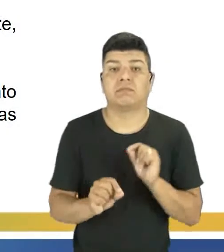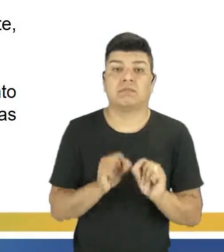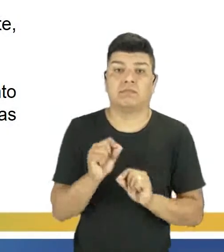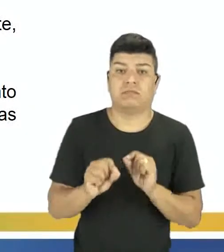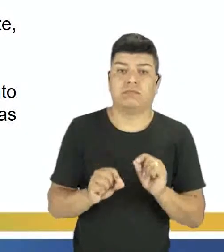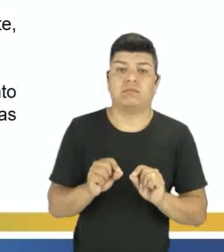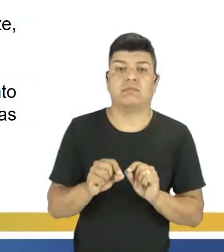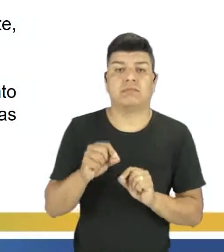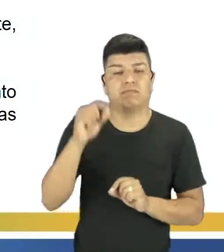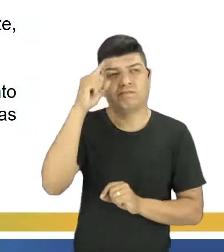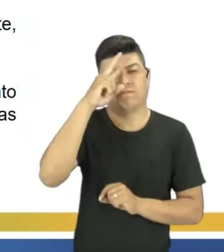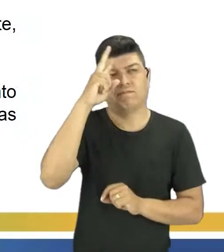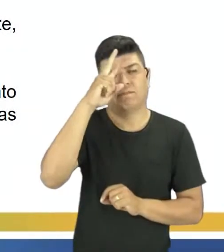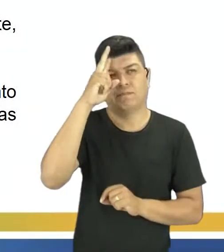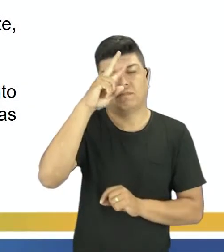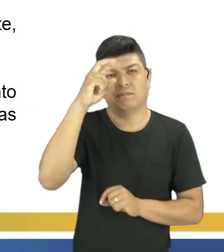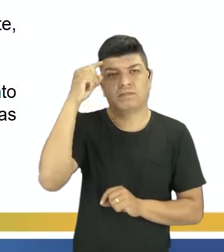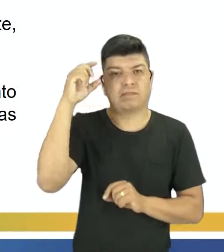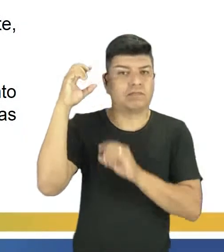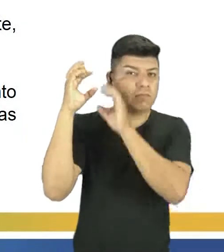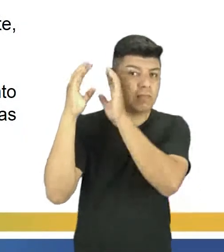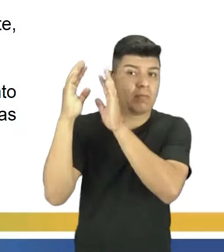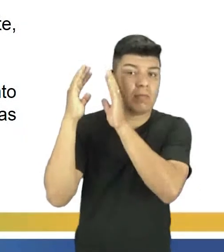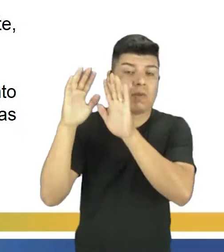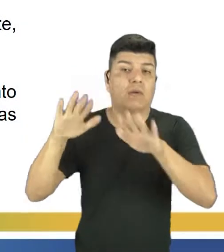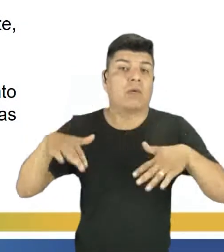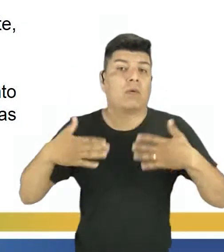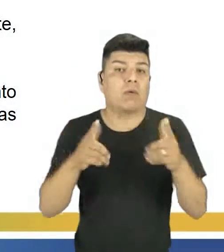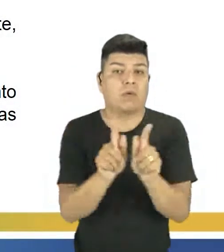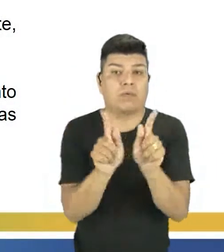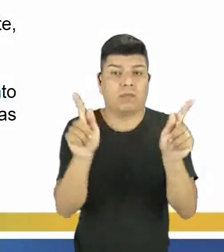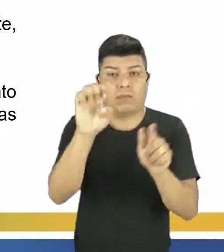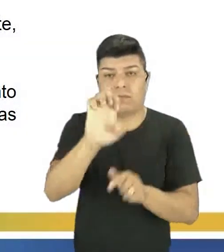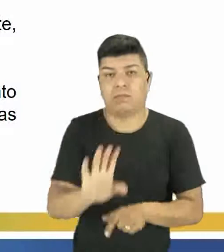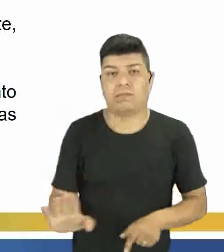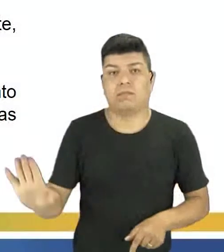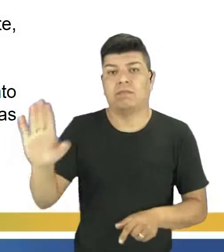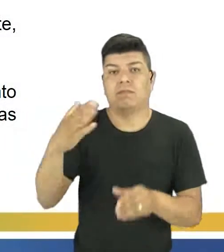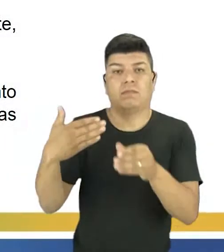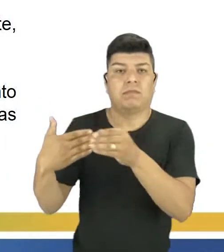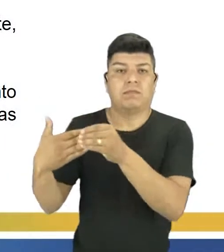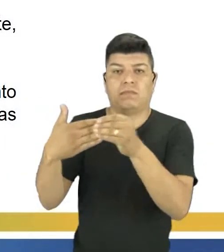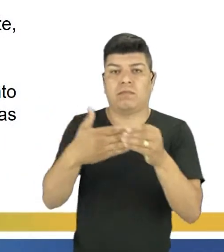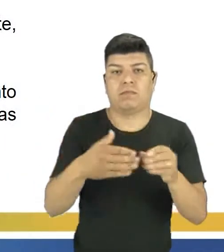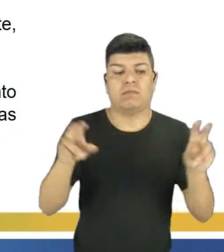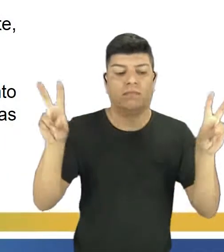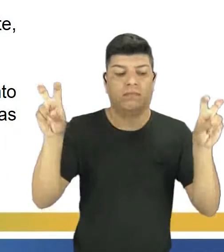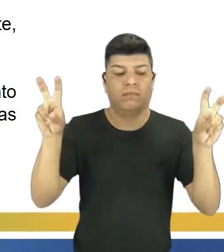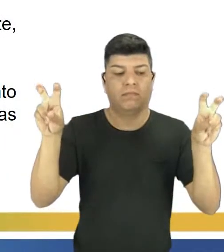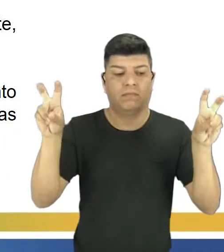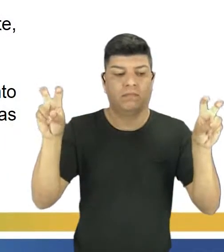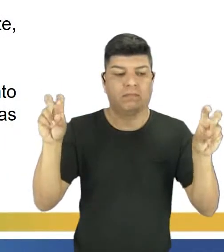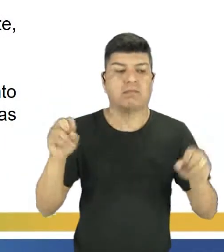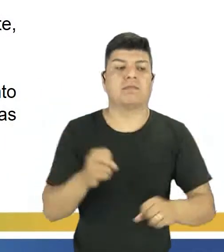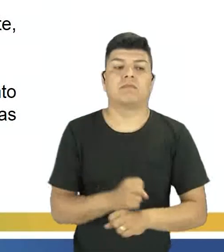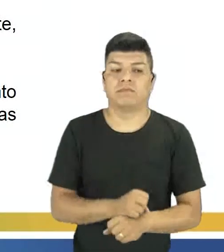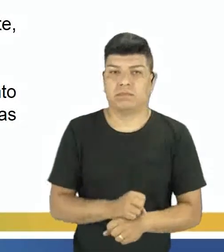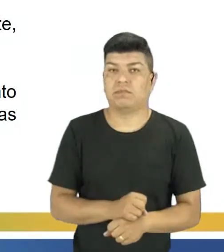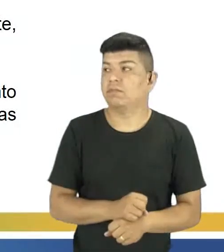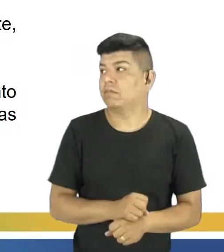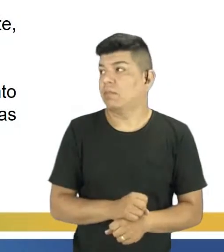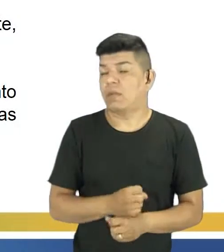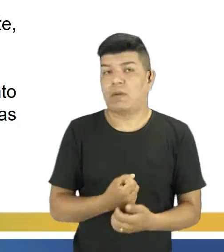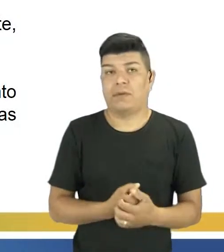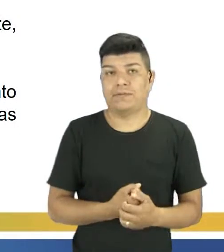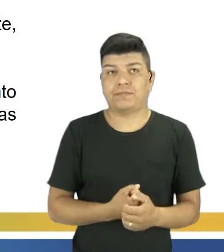buscar aí na sua mente, na sua memória, qual era a vanguarda europeia que trazia essa temática, pessoal. Aí